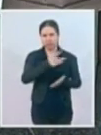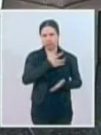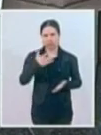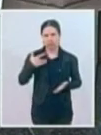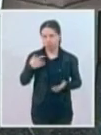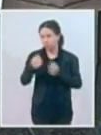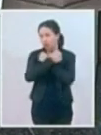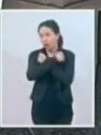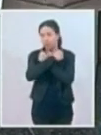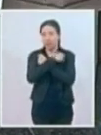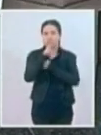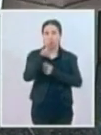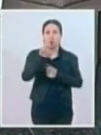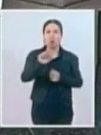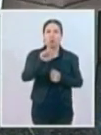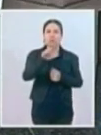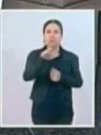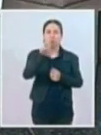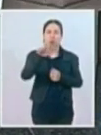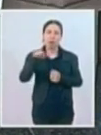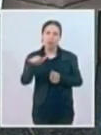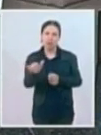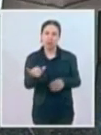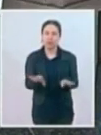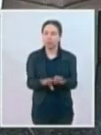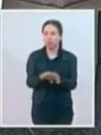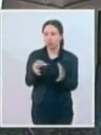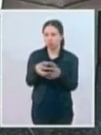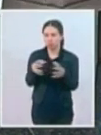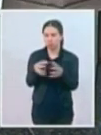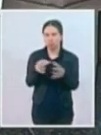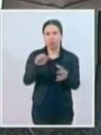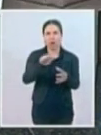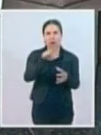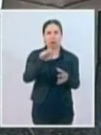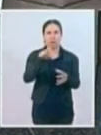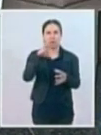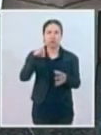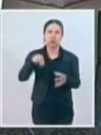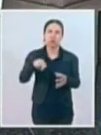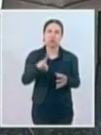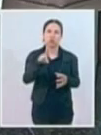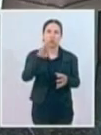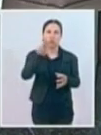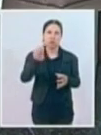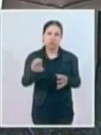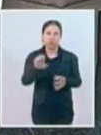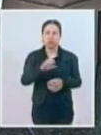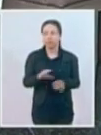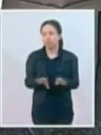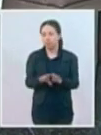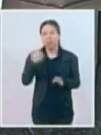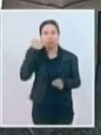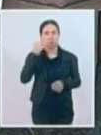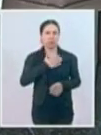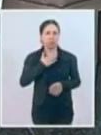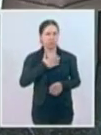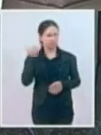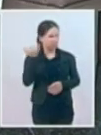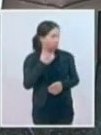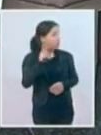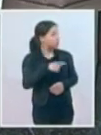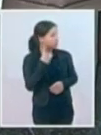abraço para o Volney, para toda a equipe, o Alexandre também. Gente, o pessoal me ligou e falou assim, vereador, nós vamos fazer